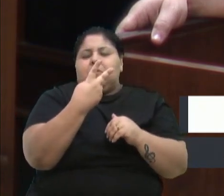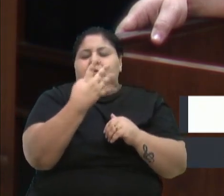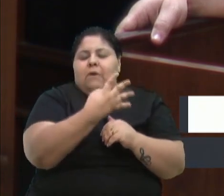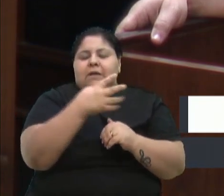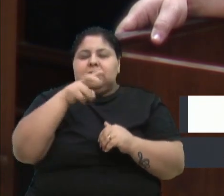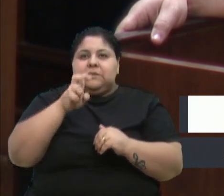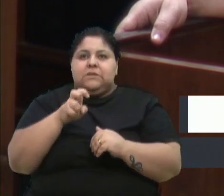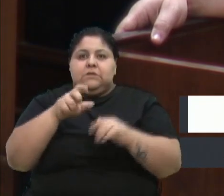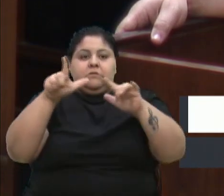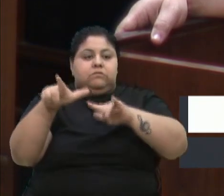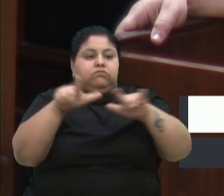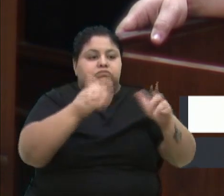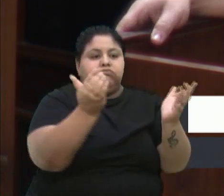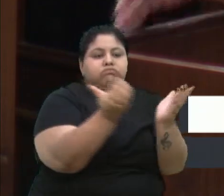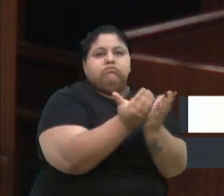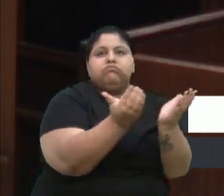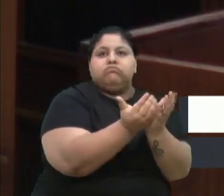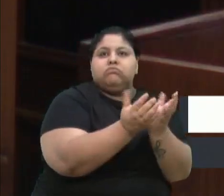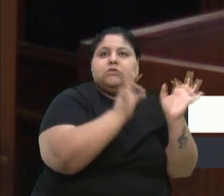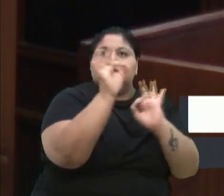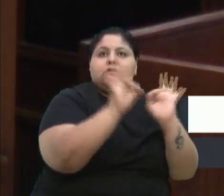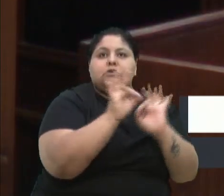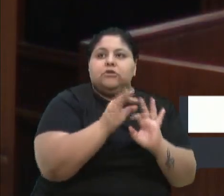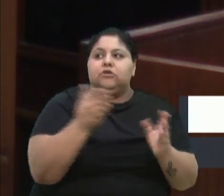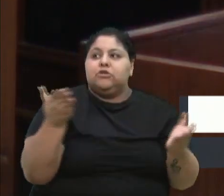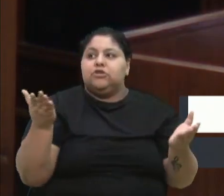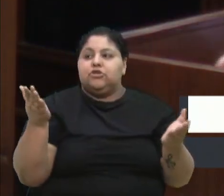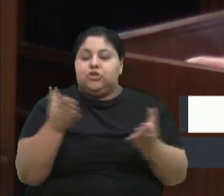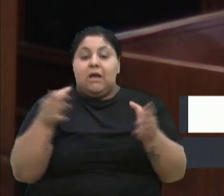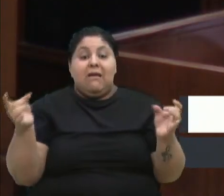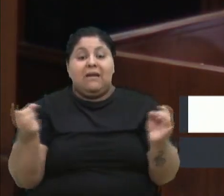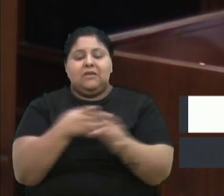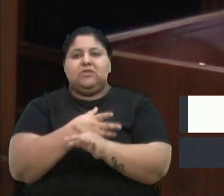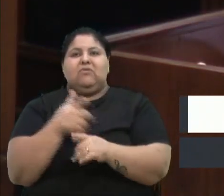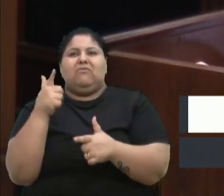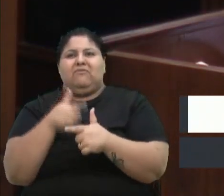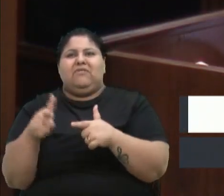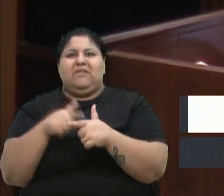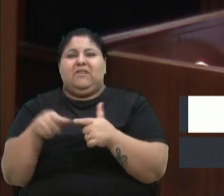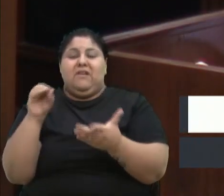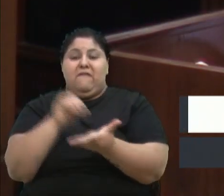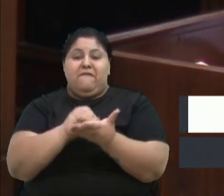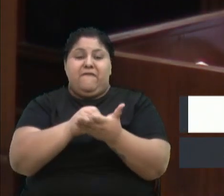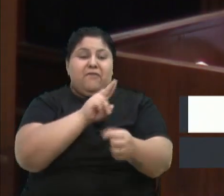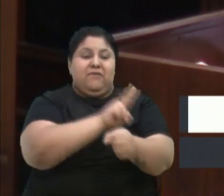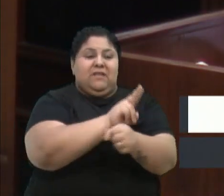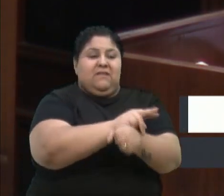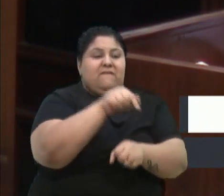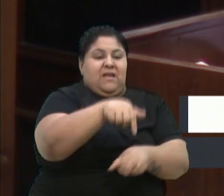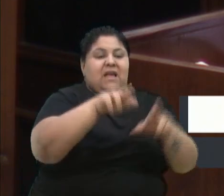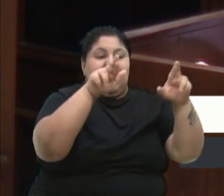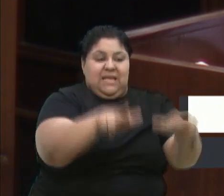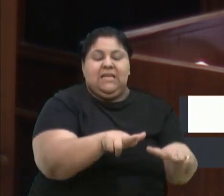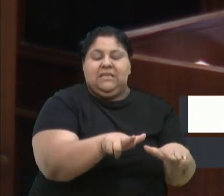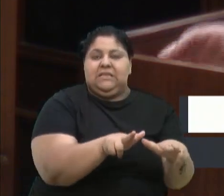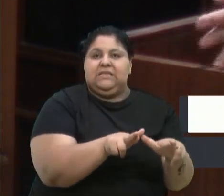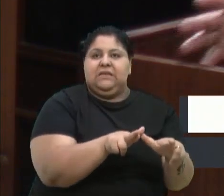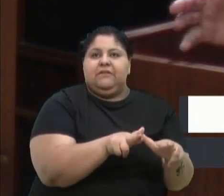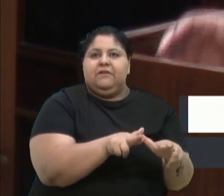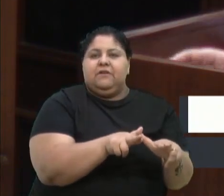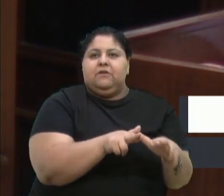ex-secretária Sandra Negrini, eram positivas, eram de entusiasmo, era de que